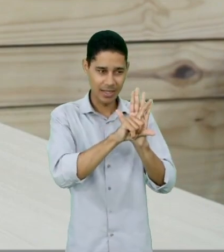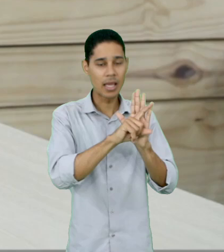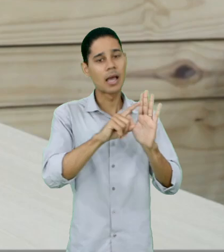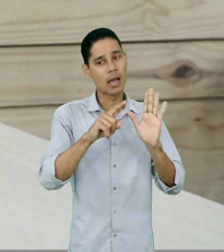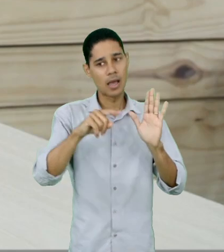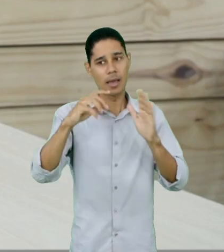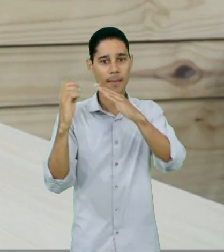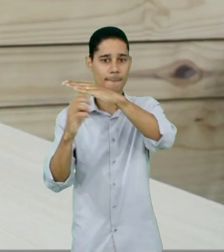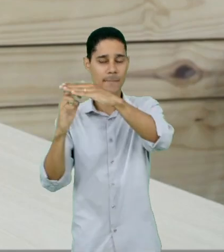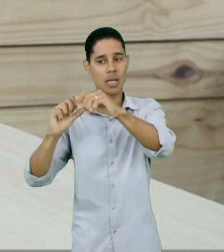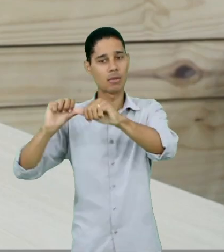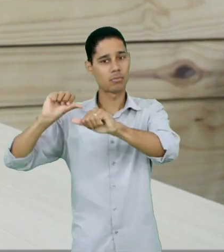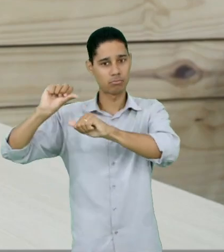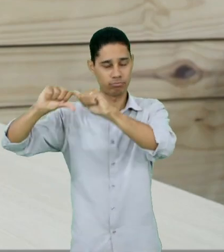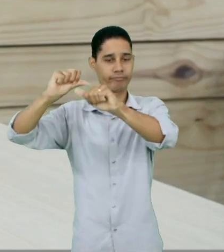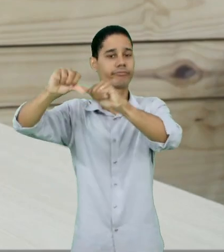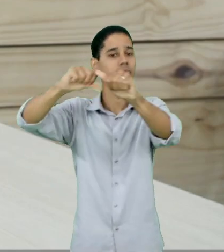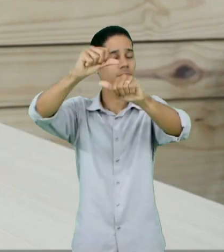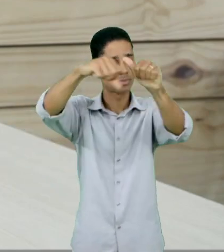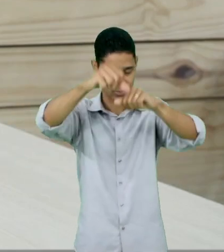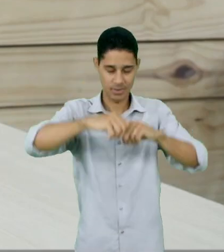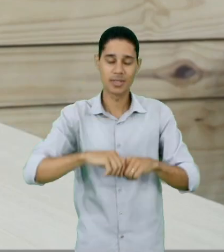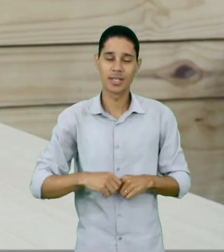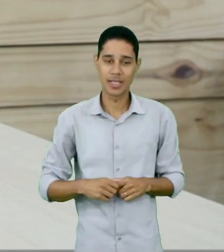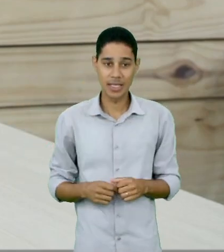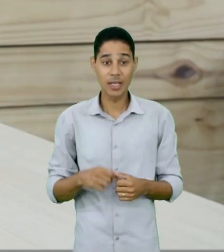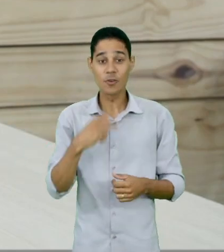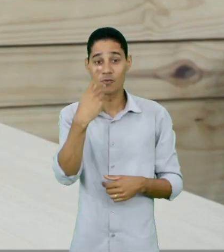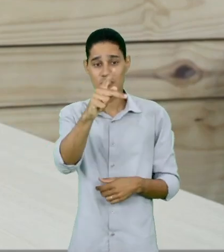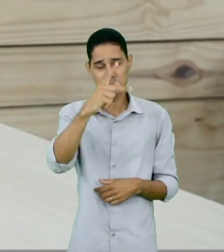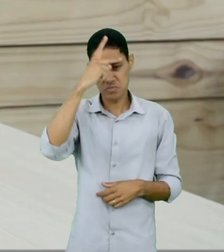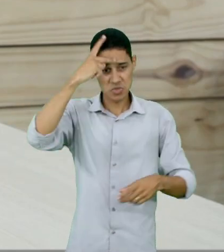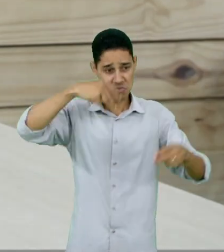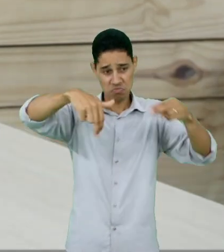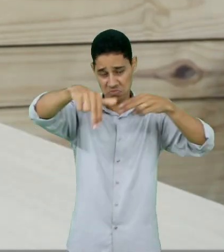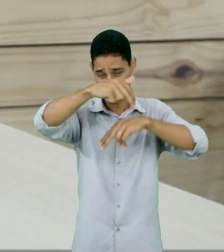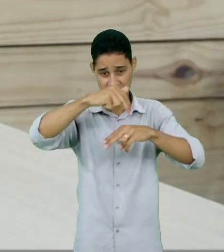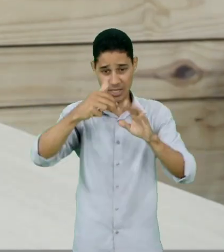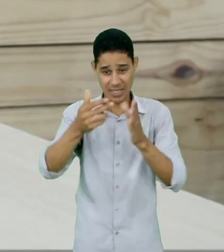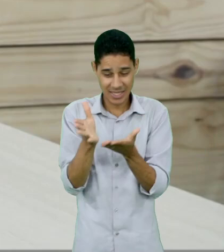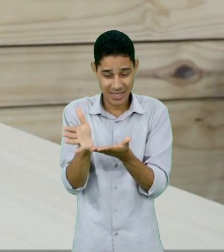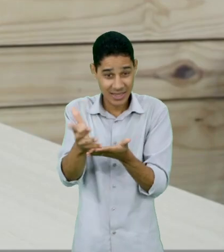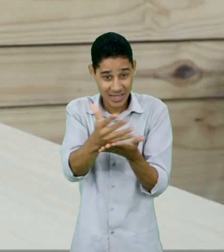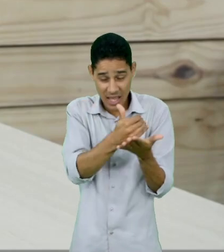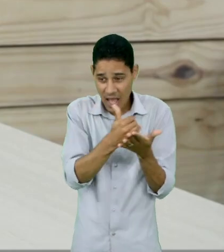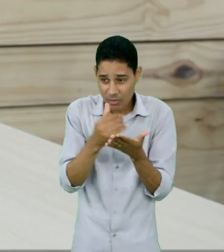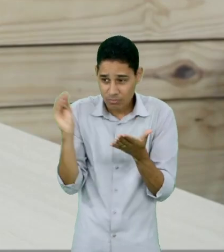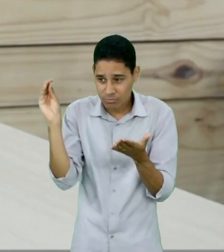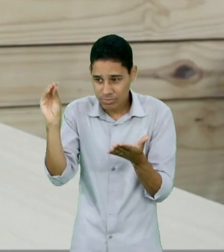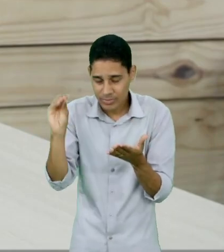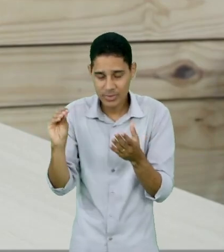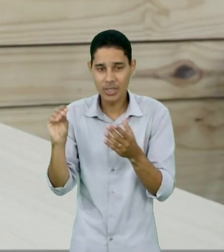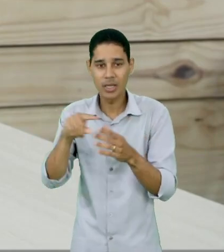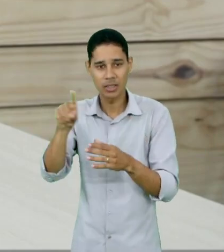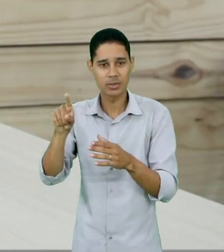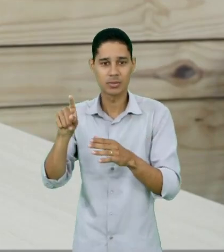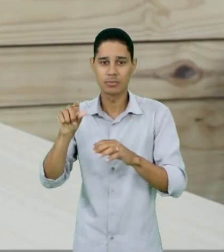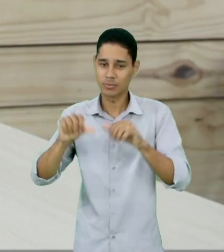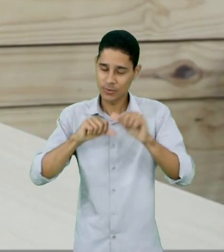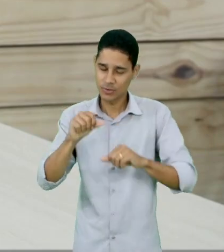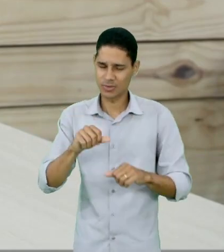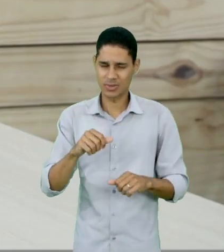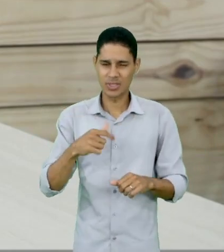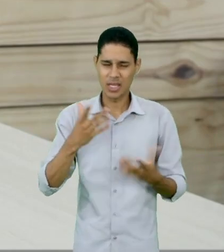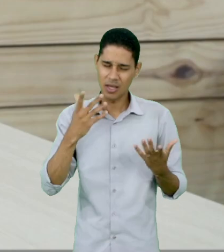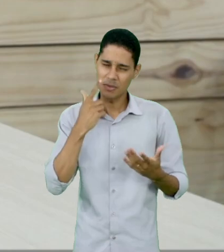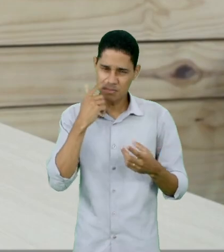com as tratativas dos dados das pessoas envolvidas. Eu não sei se você já percebeu, eu acho isso um saco, cá para nós.